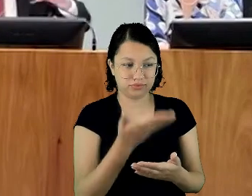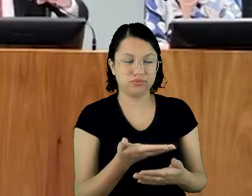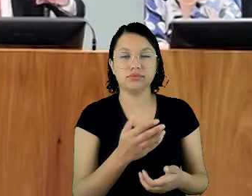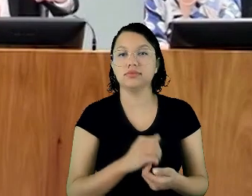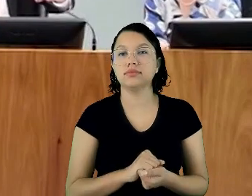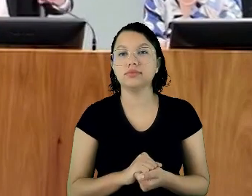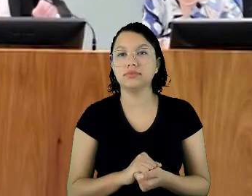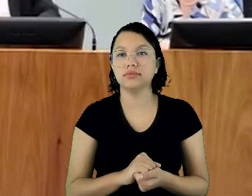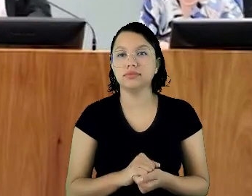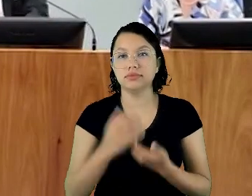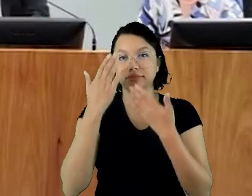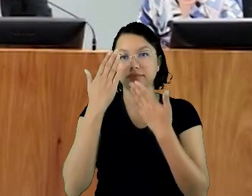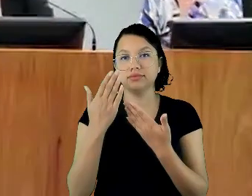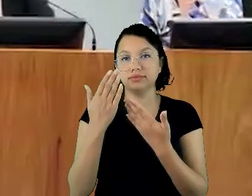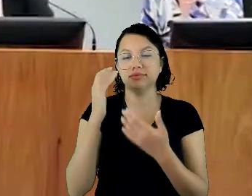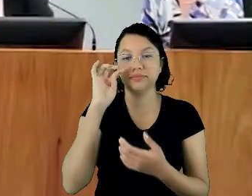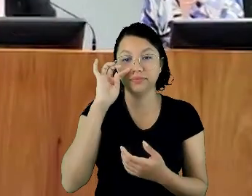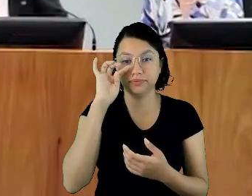Obrigado.